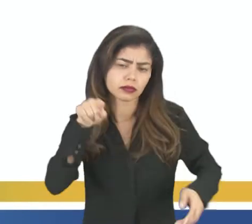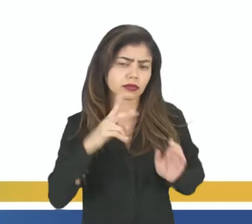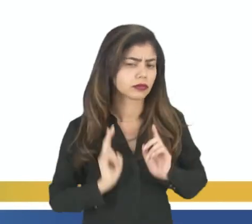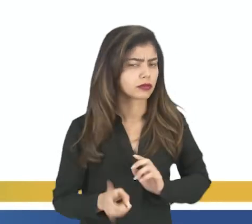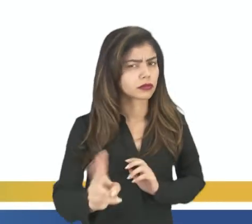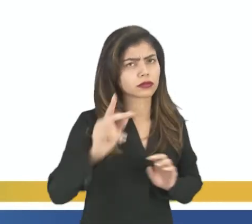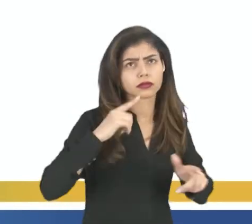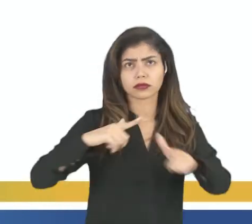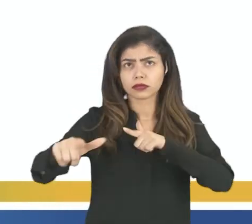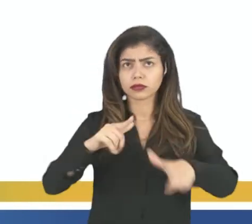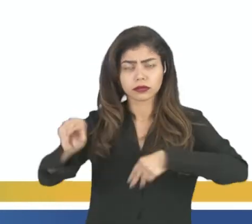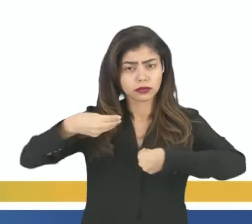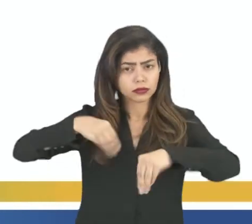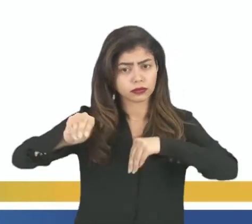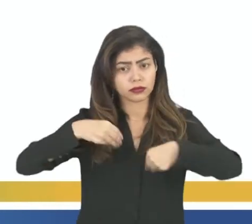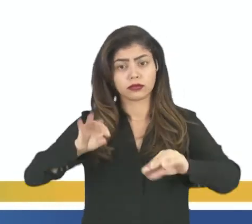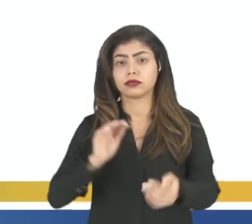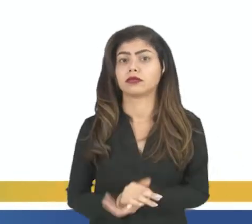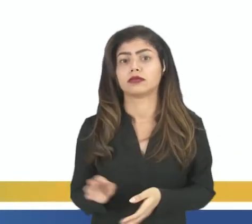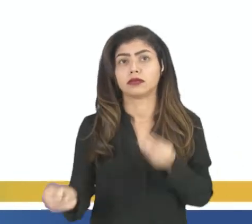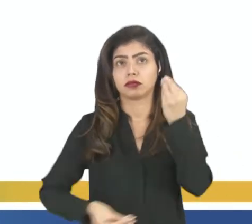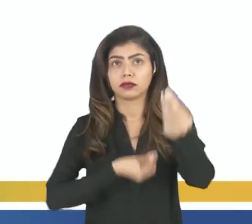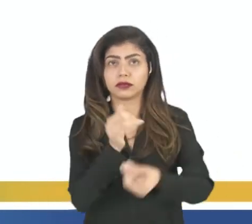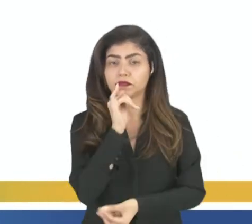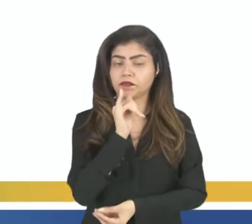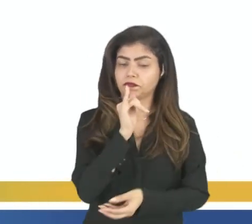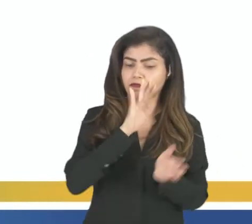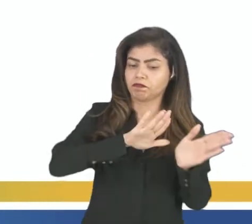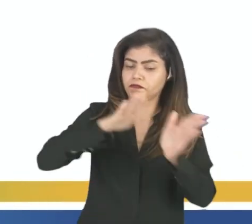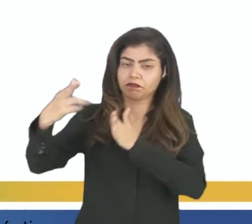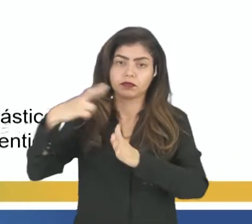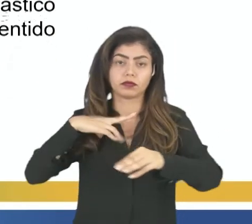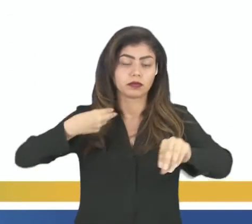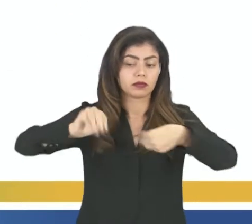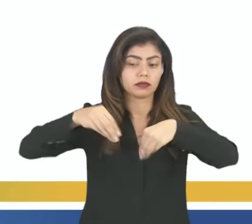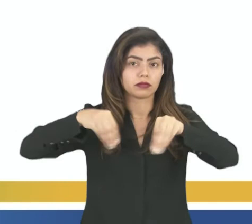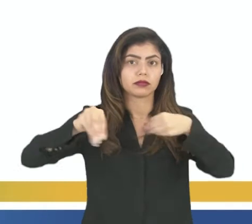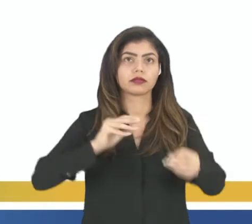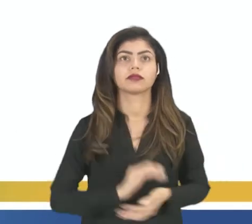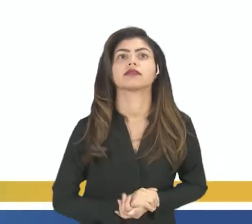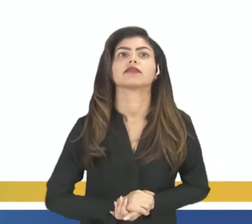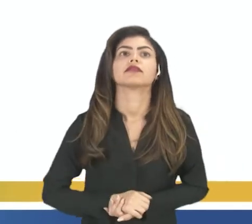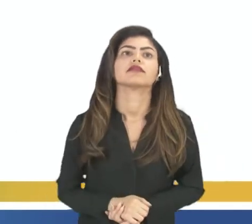temos, então, trabalho de uma força variável, como exemplo particular, a força elástica.